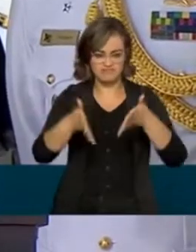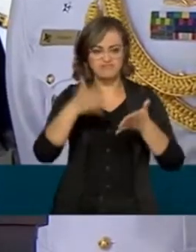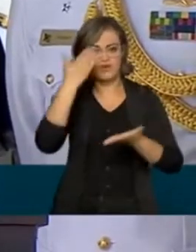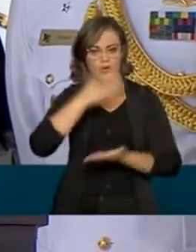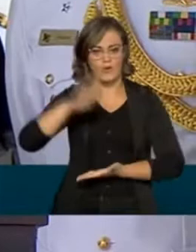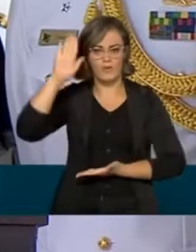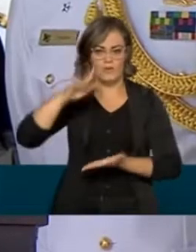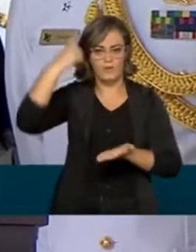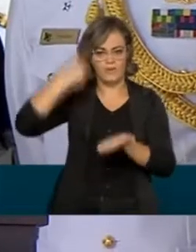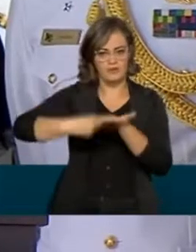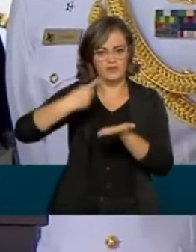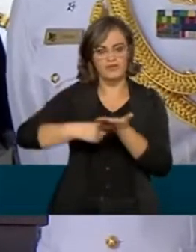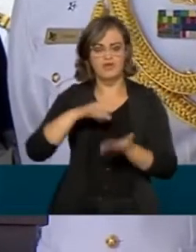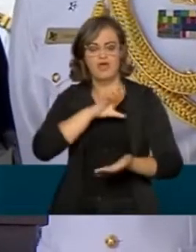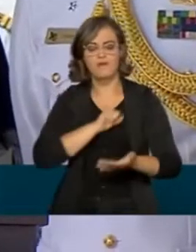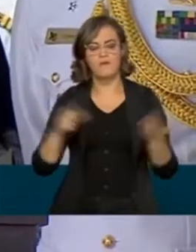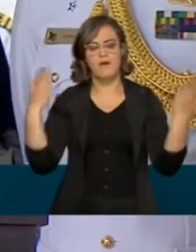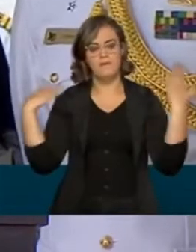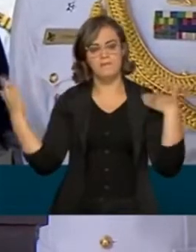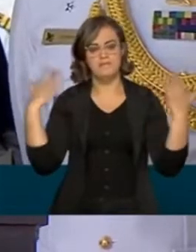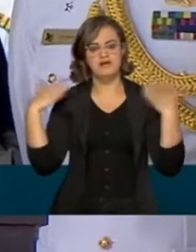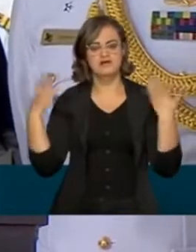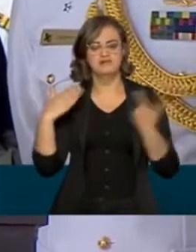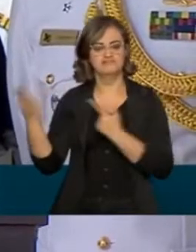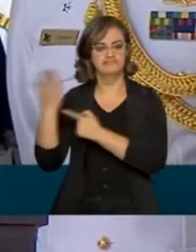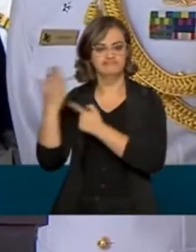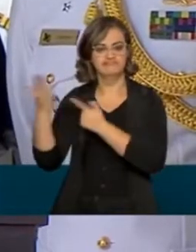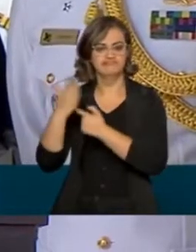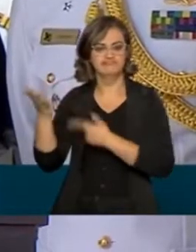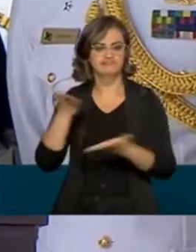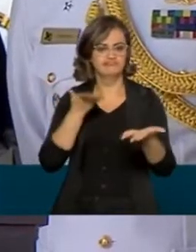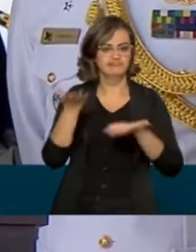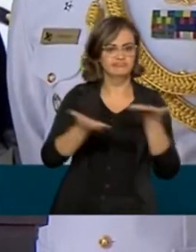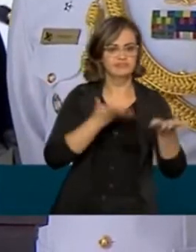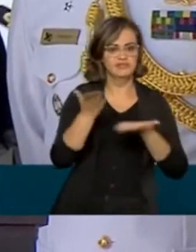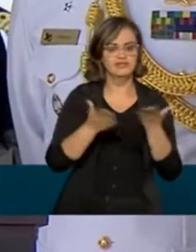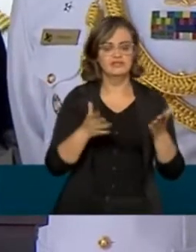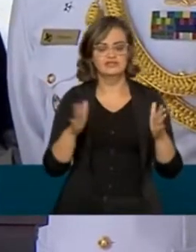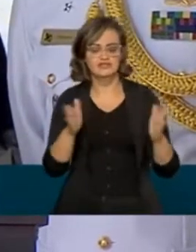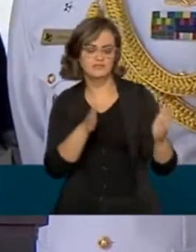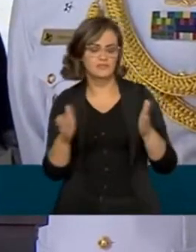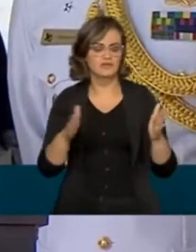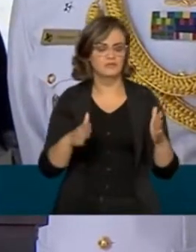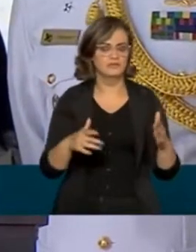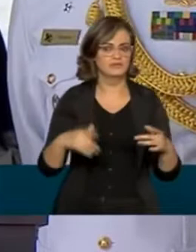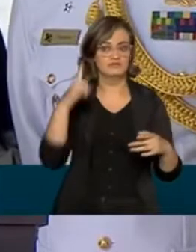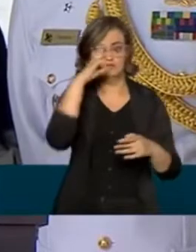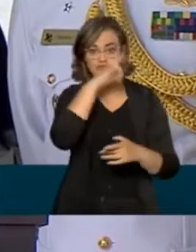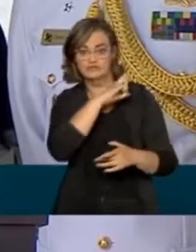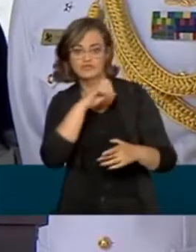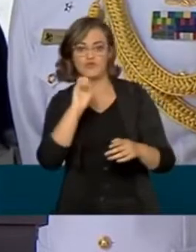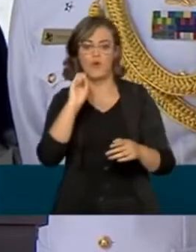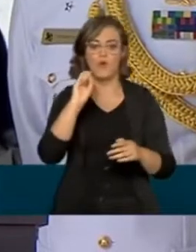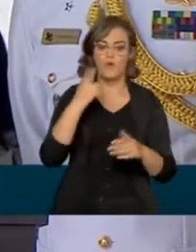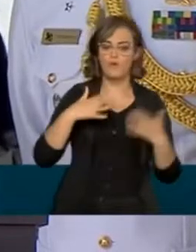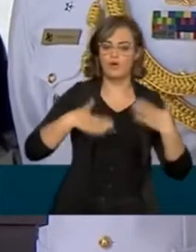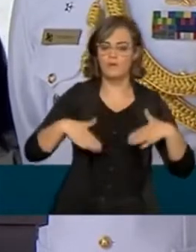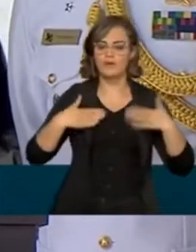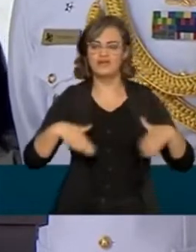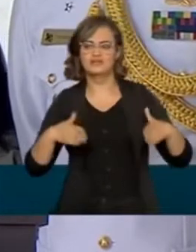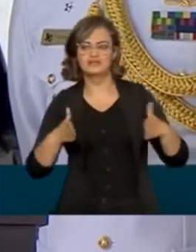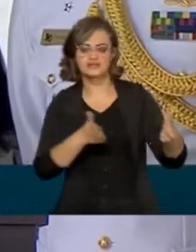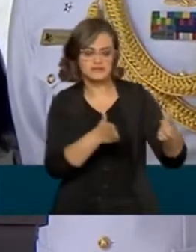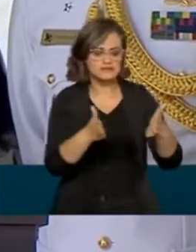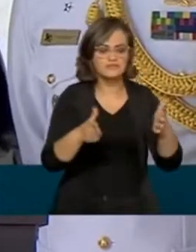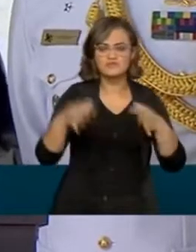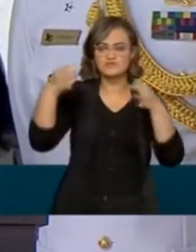com o profissionalismo e amor à Marinha, dividiram comigo o passadiço em momentos de mar grosso e calmaria, auxiliando na escolha do rumo correto a